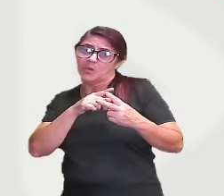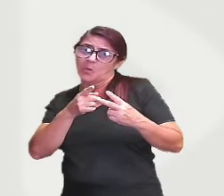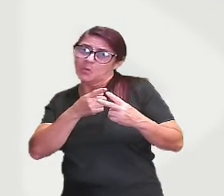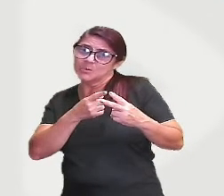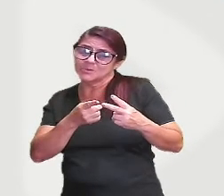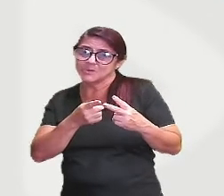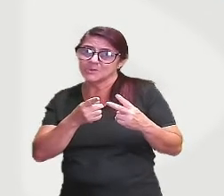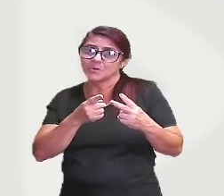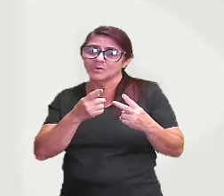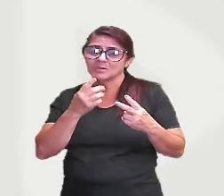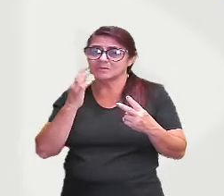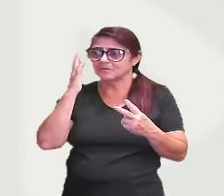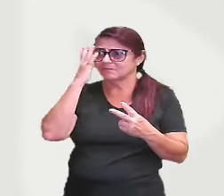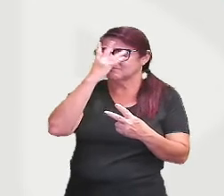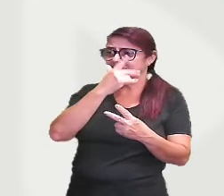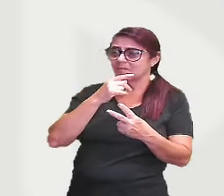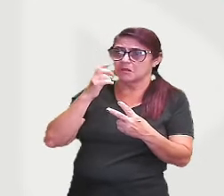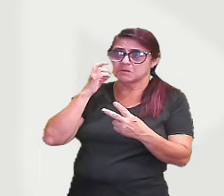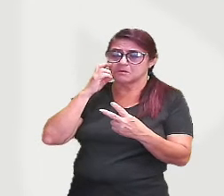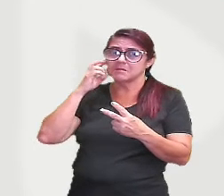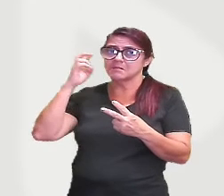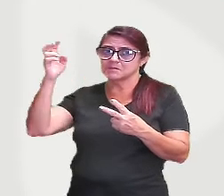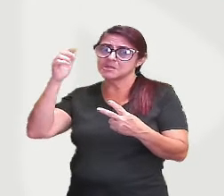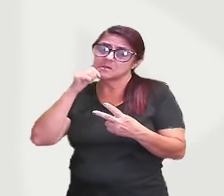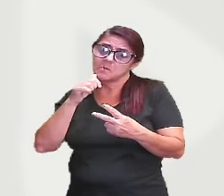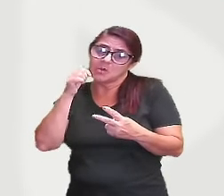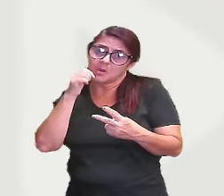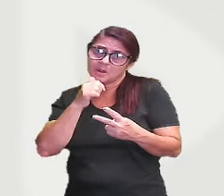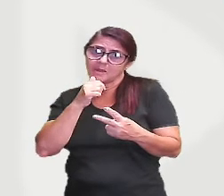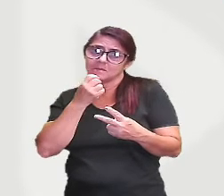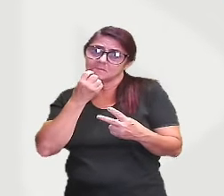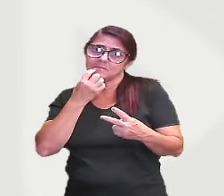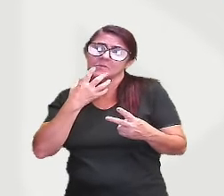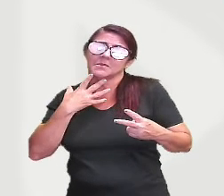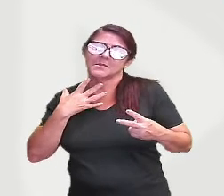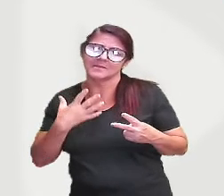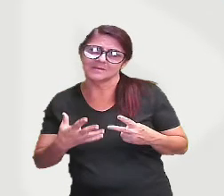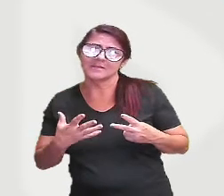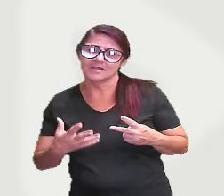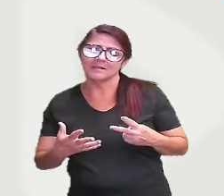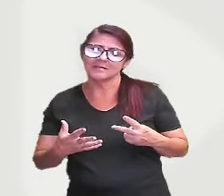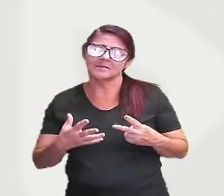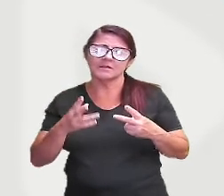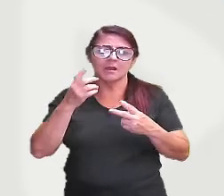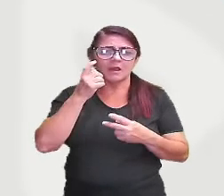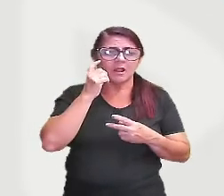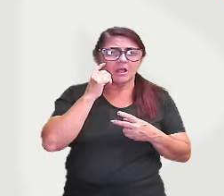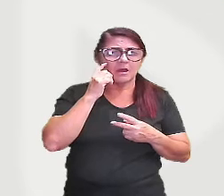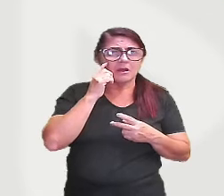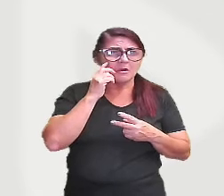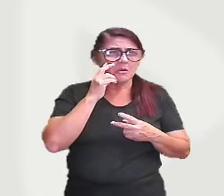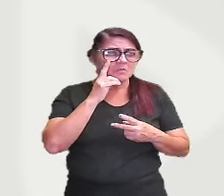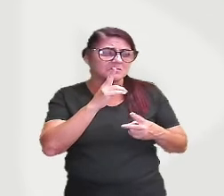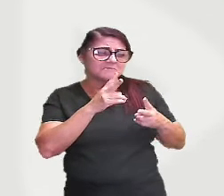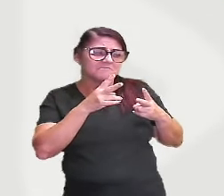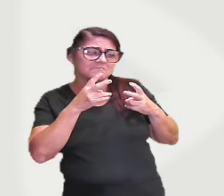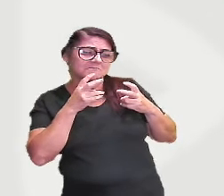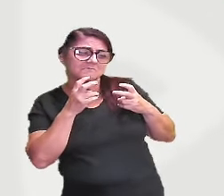sua beleza, inteligência, gentileza e bondade, ela percebia que a